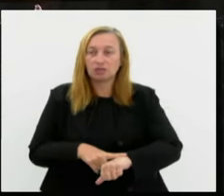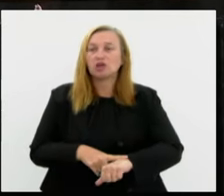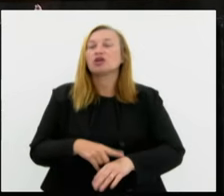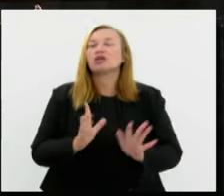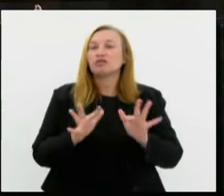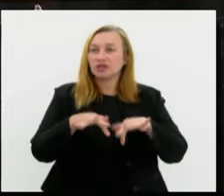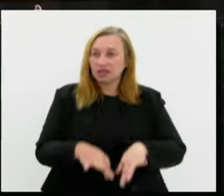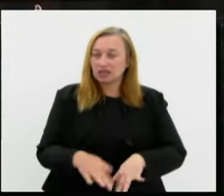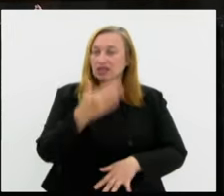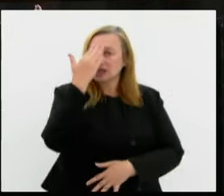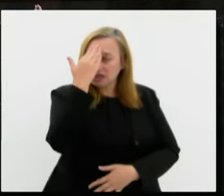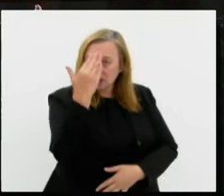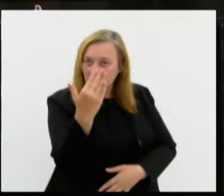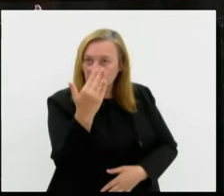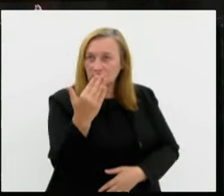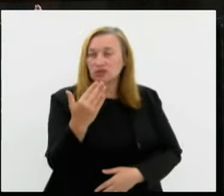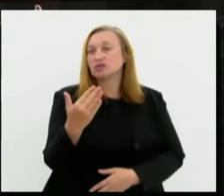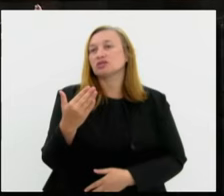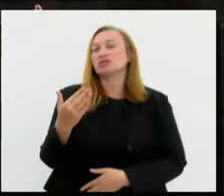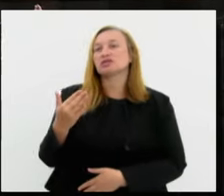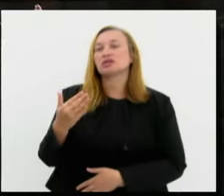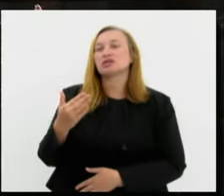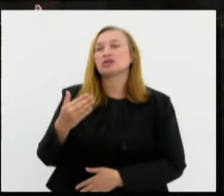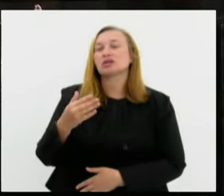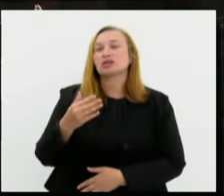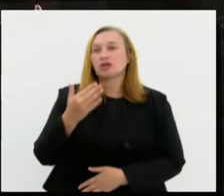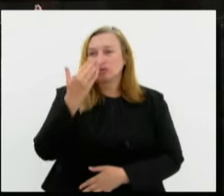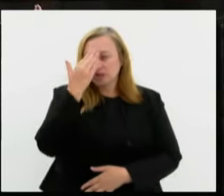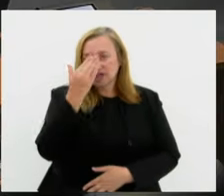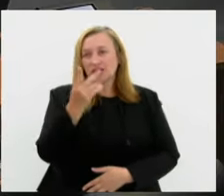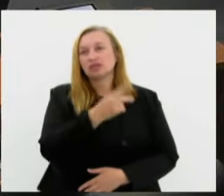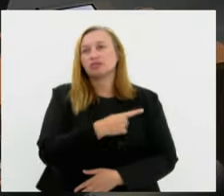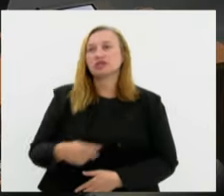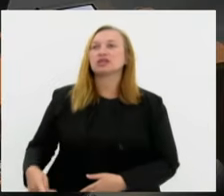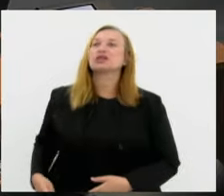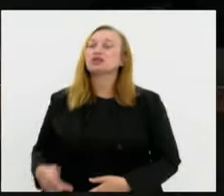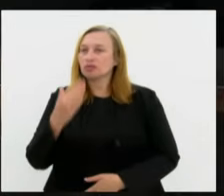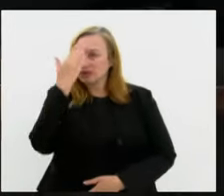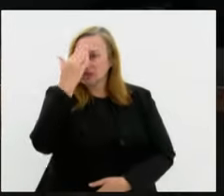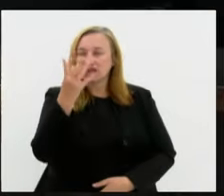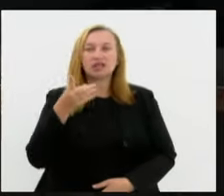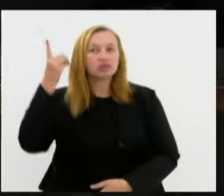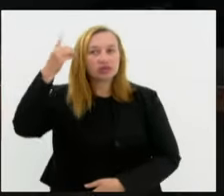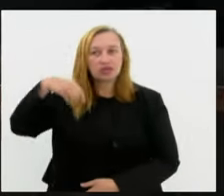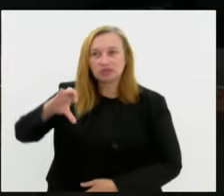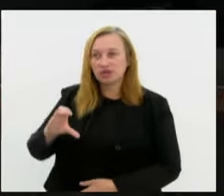a vossa condescendência de sempre. Obrigado, presidente. Obrigado, deputado Mink.